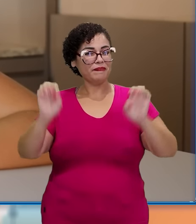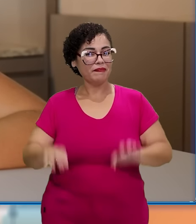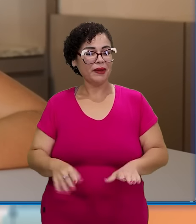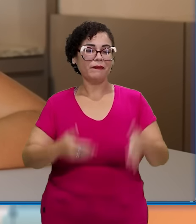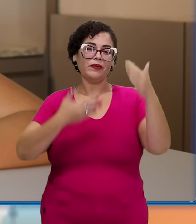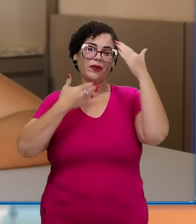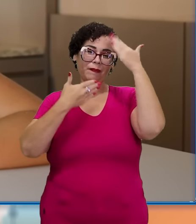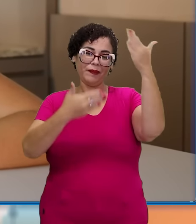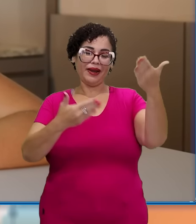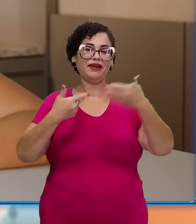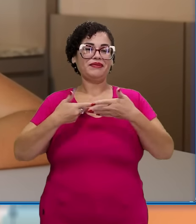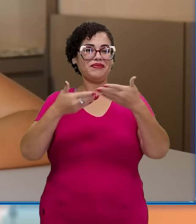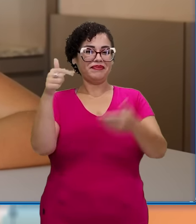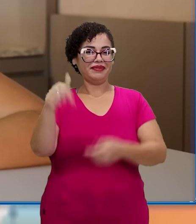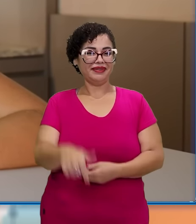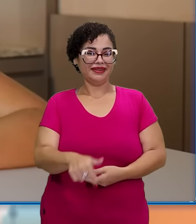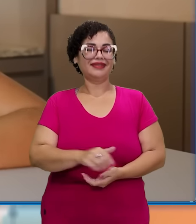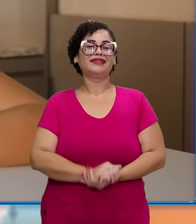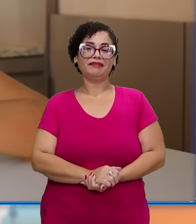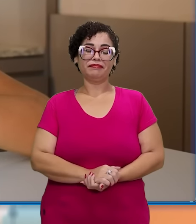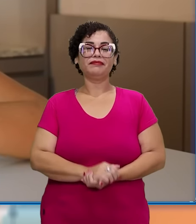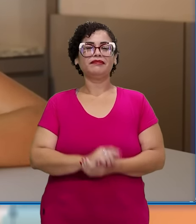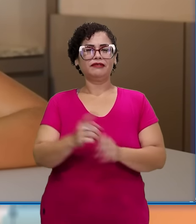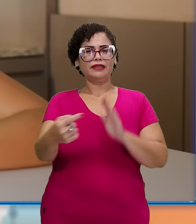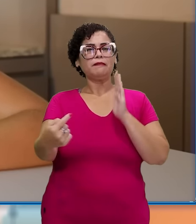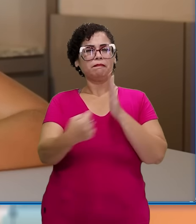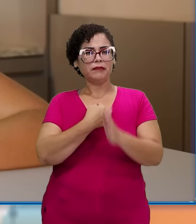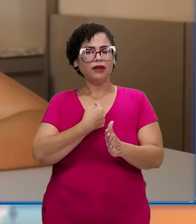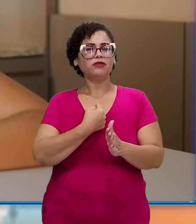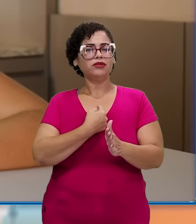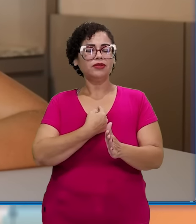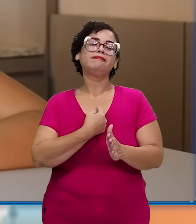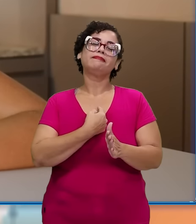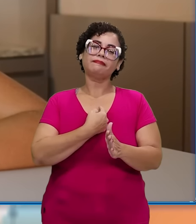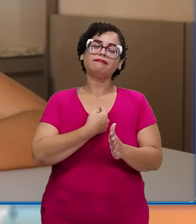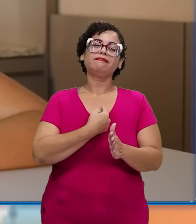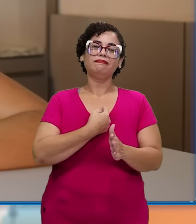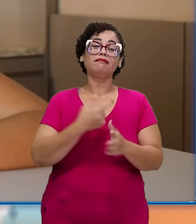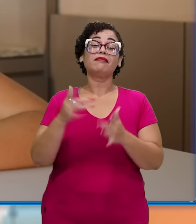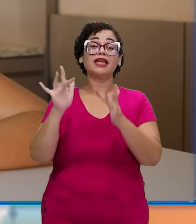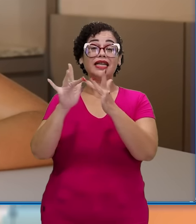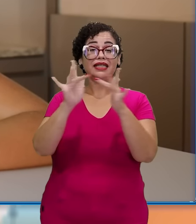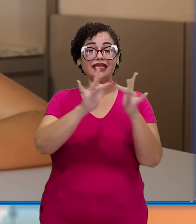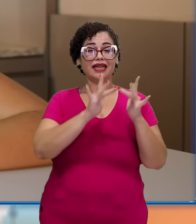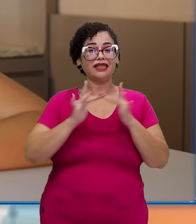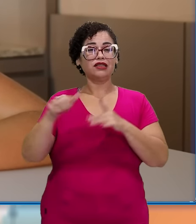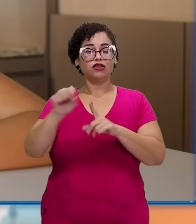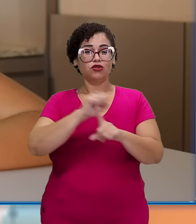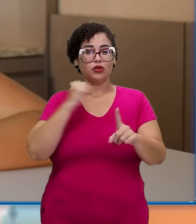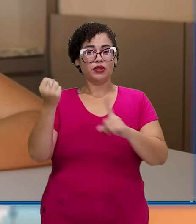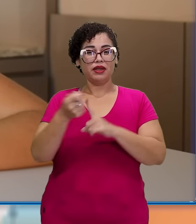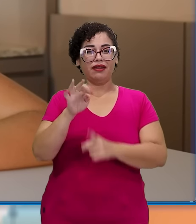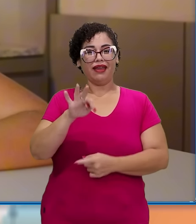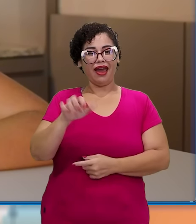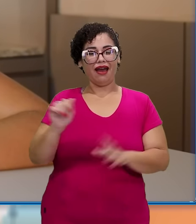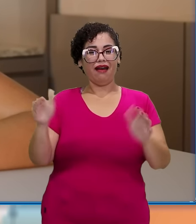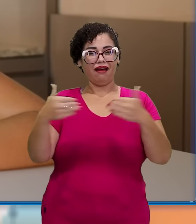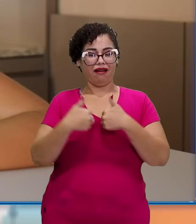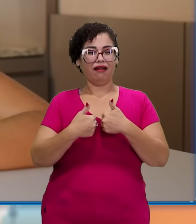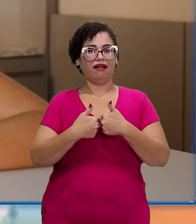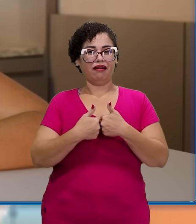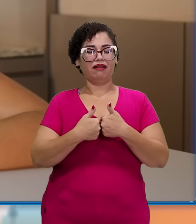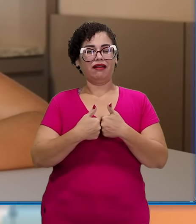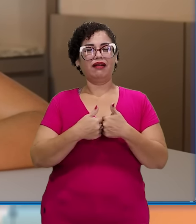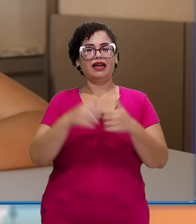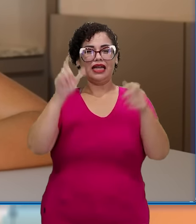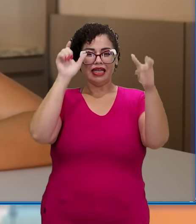bem muito obrigada Dani pelo convite e Respondendo a sua pergunta as interações sociais da pessoa com tea ou